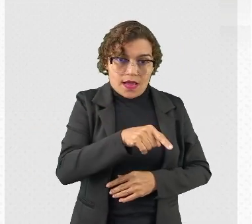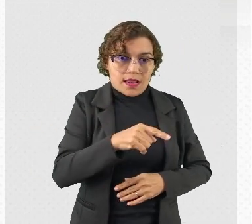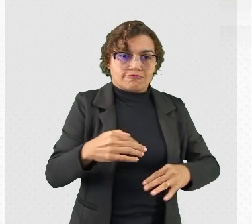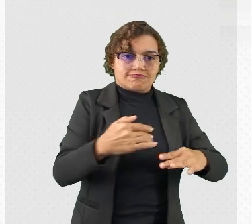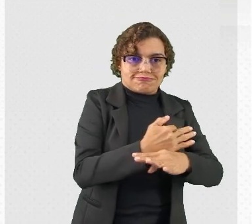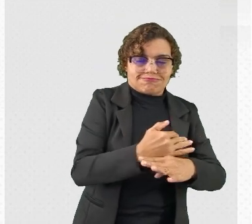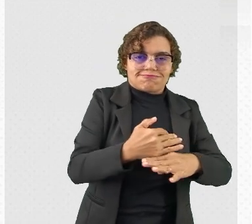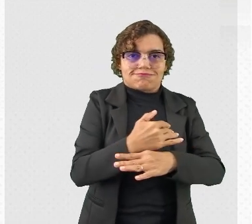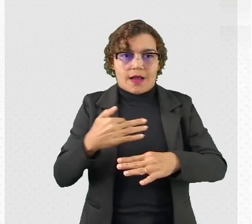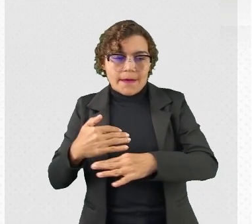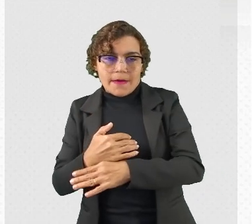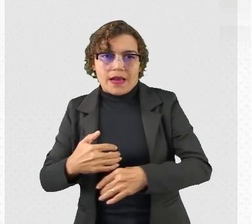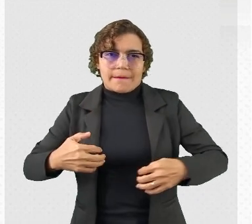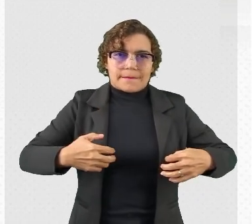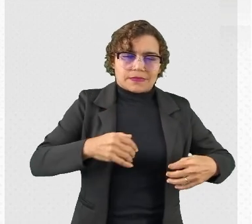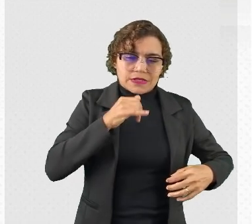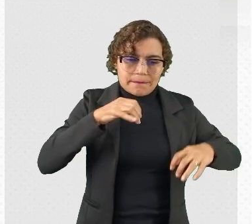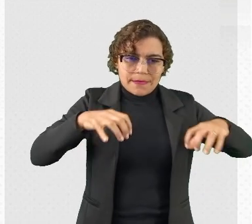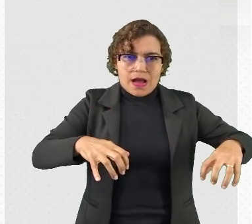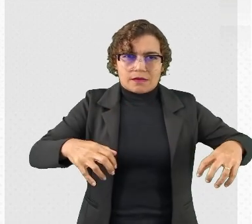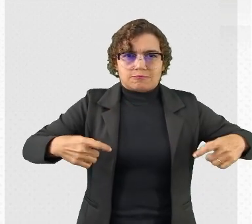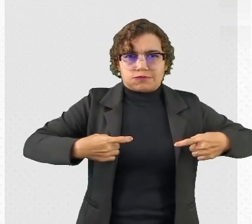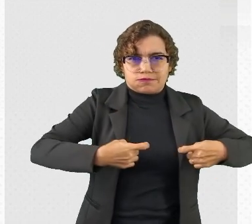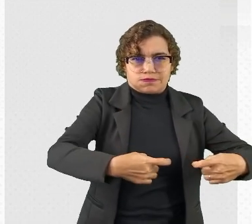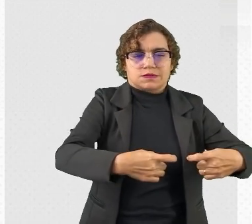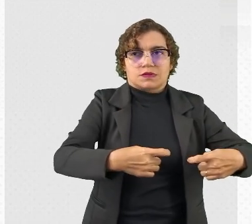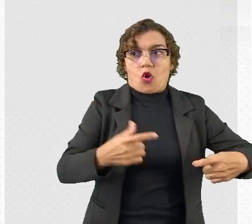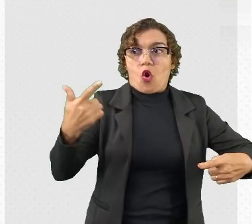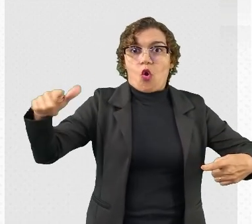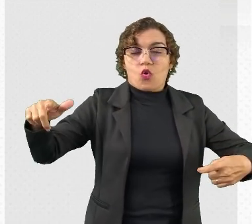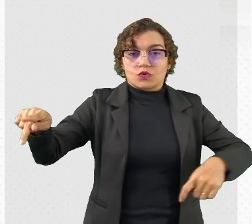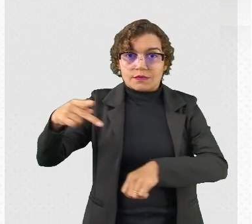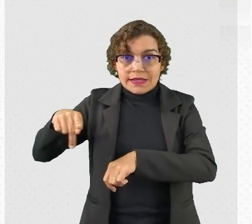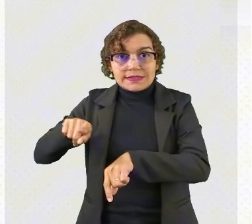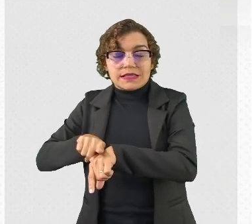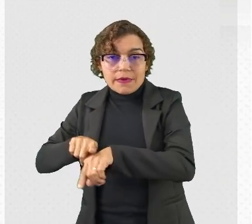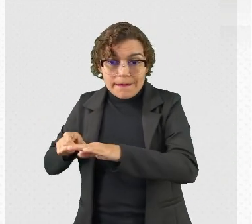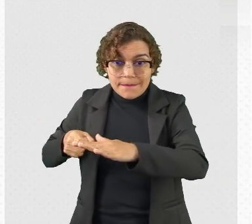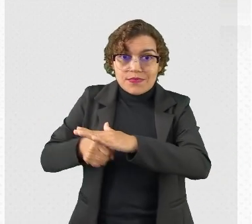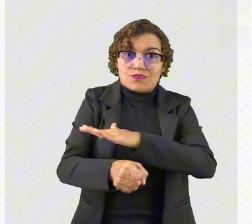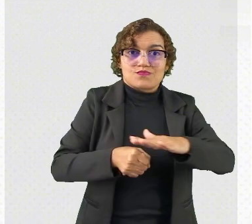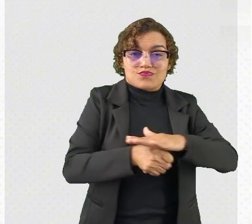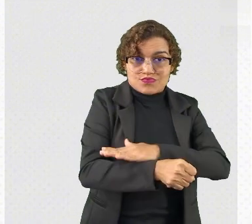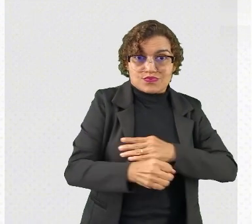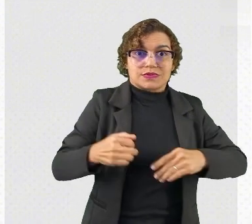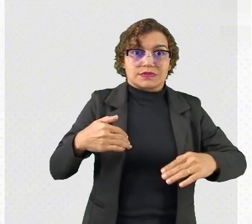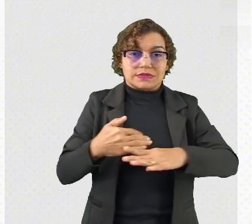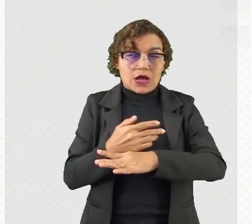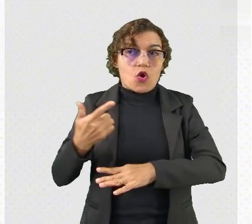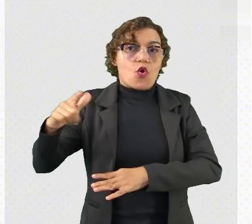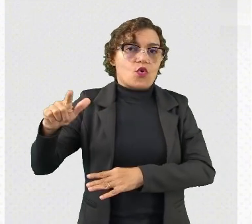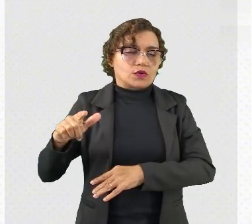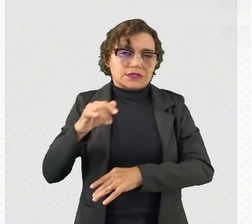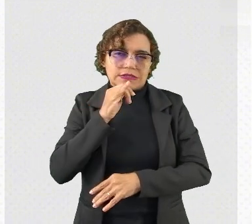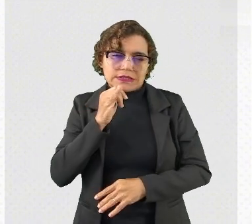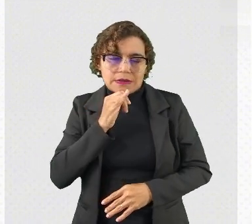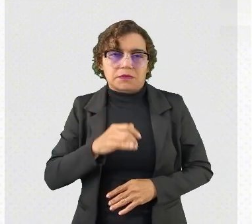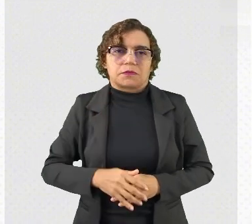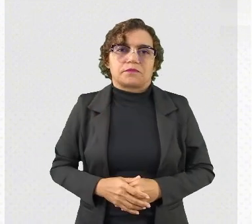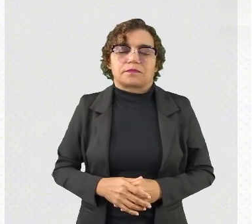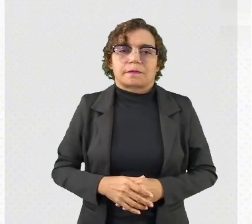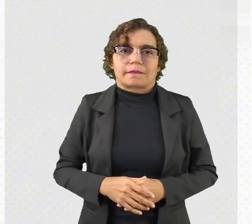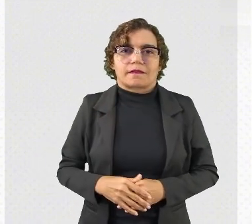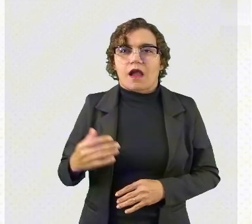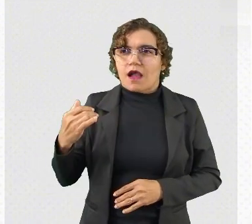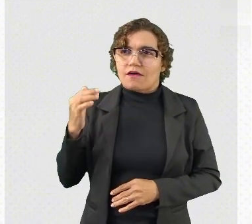si, como elas estavam suscetíveis a serem invadidas por outros países, né, por cidades também de outros países, como muitas das vezes eram